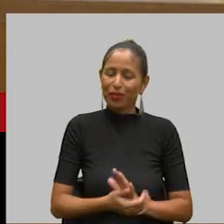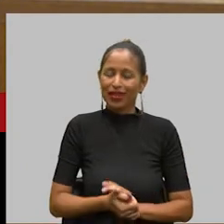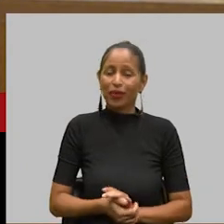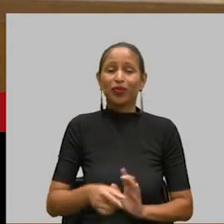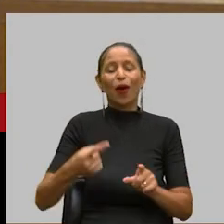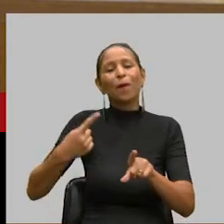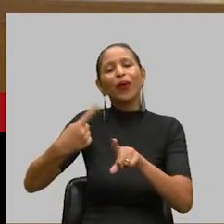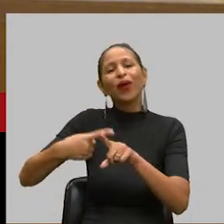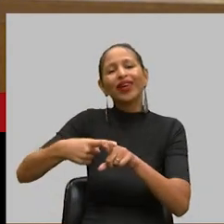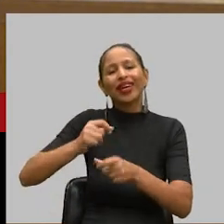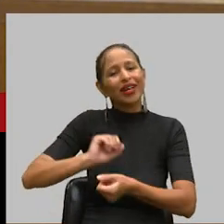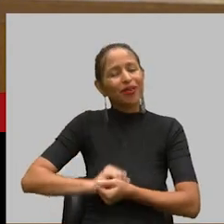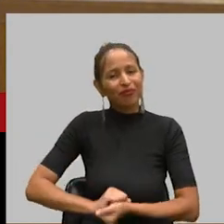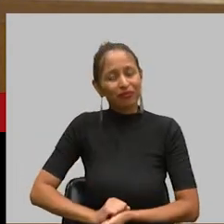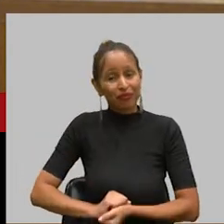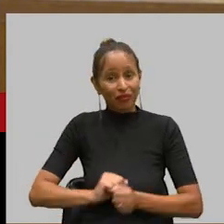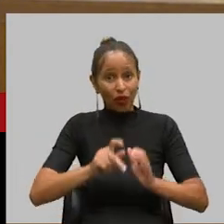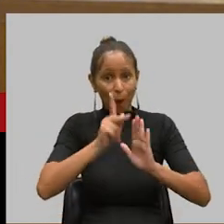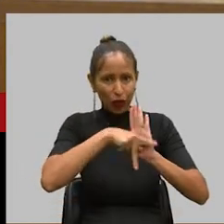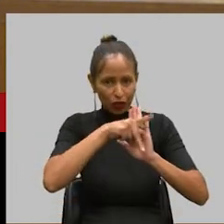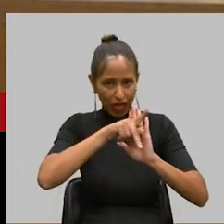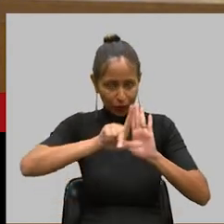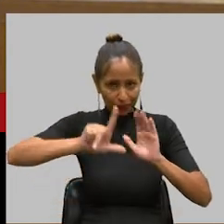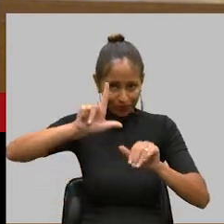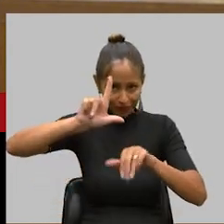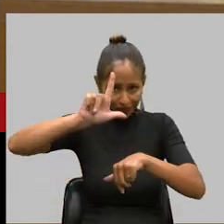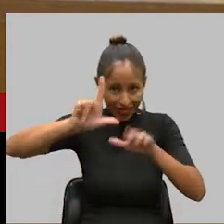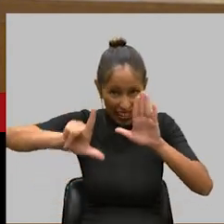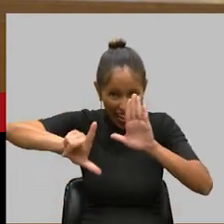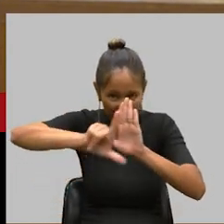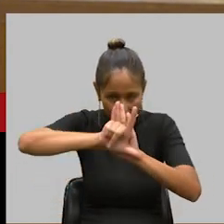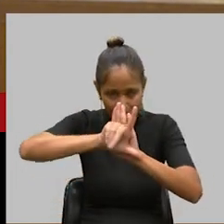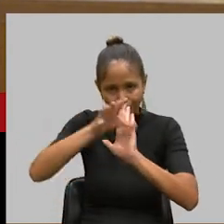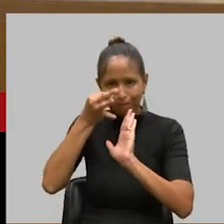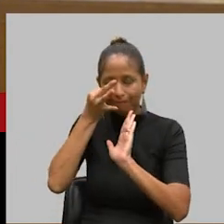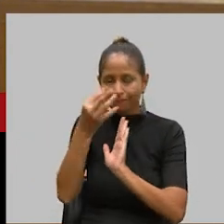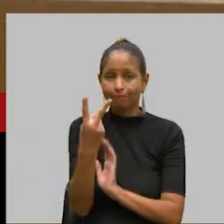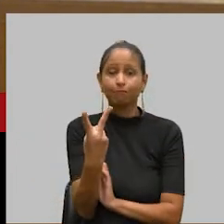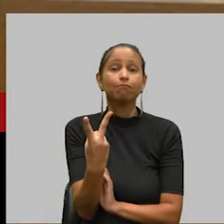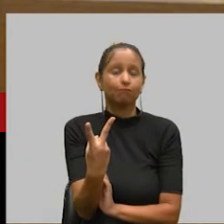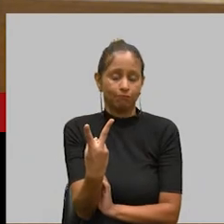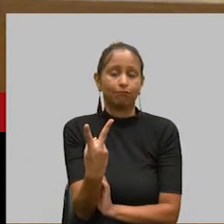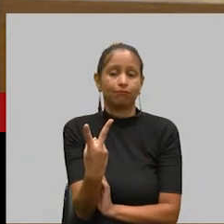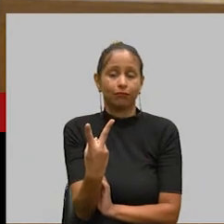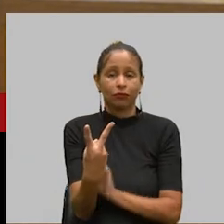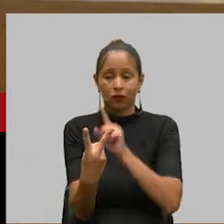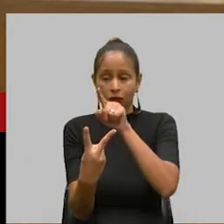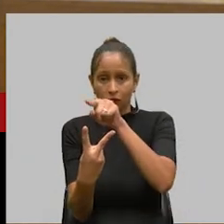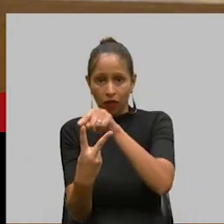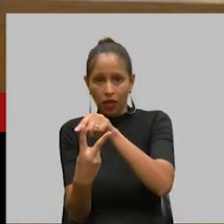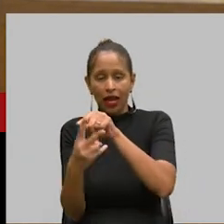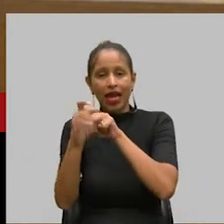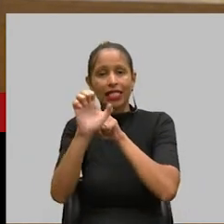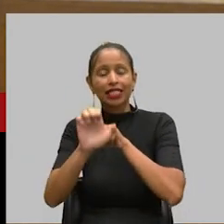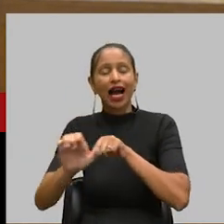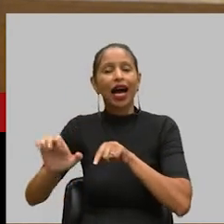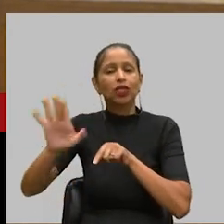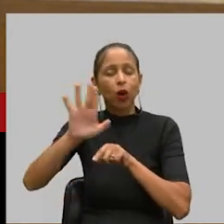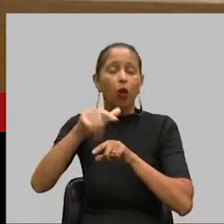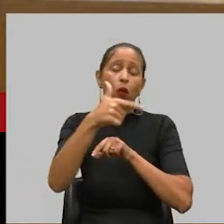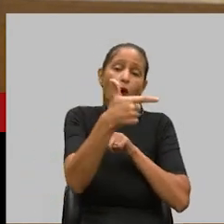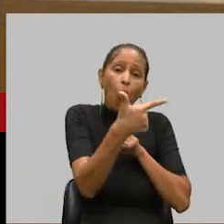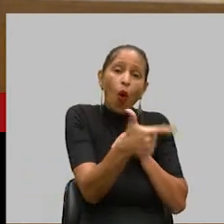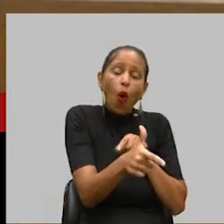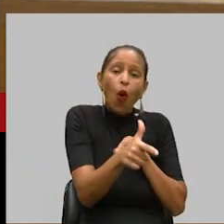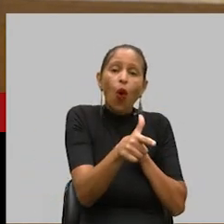gente o projeto de lei ele vai ter que prestar atenção em duas coisas né uma coisa é a rede estadual outra coisa